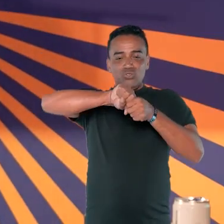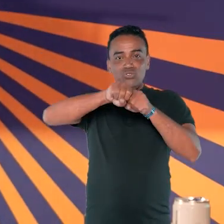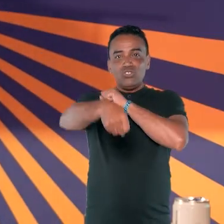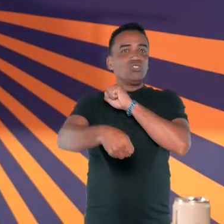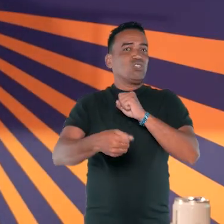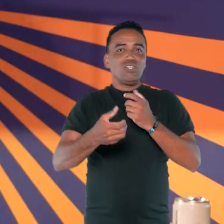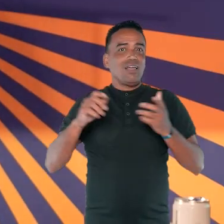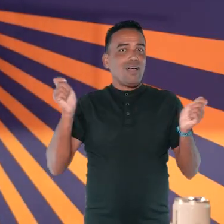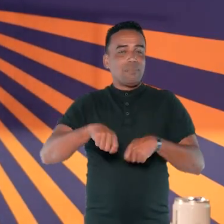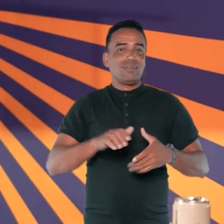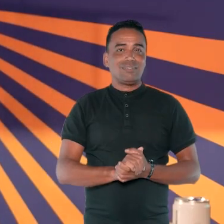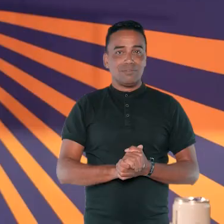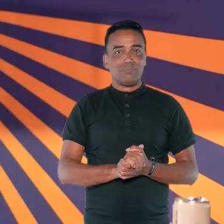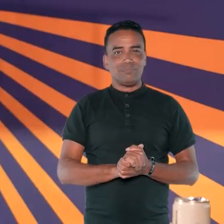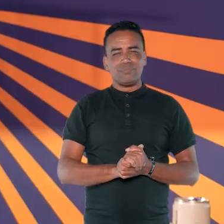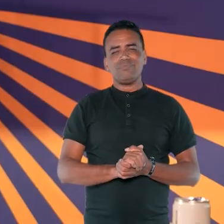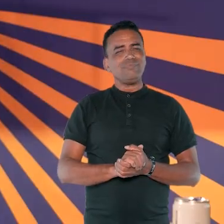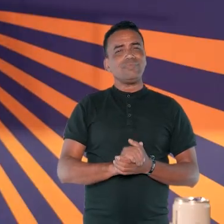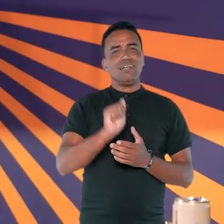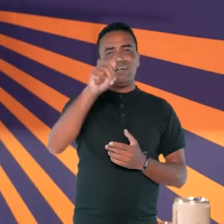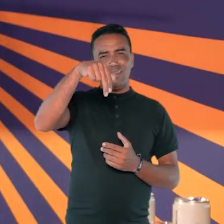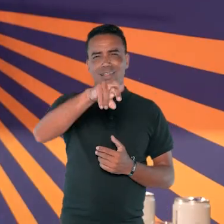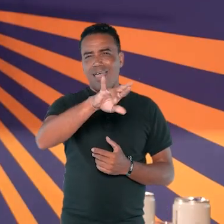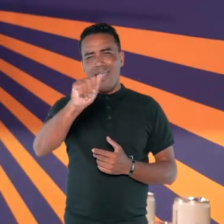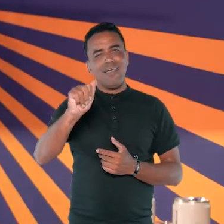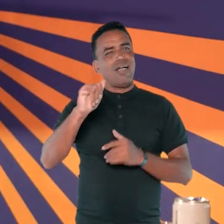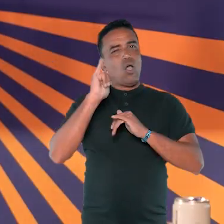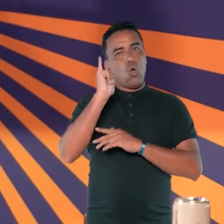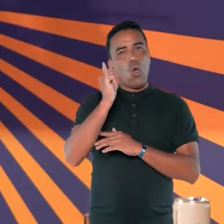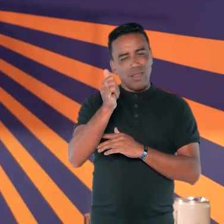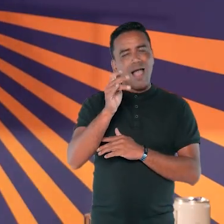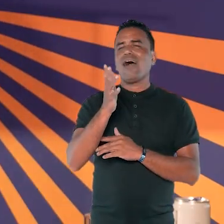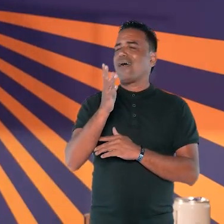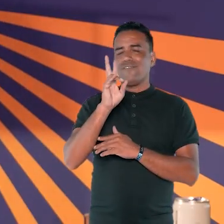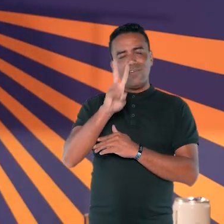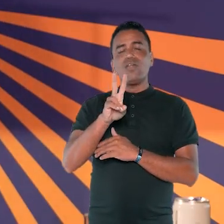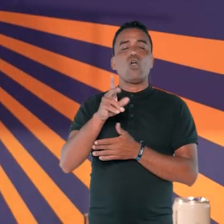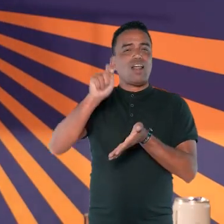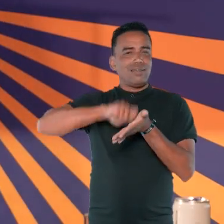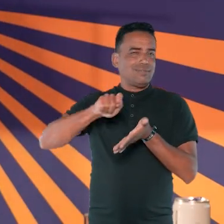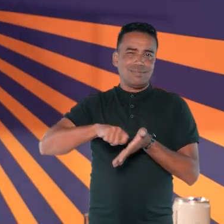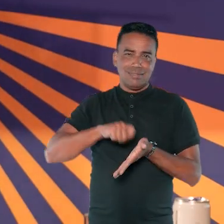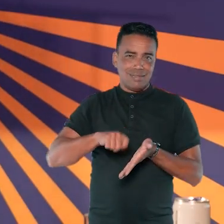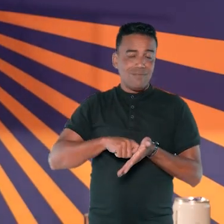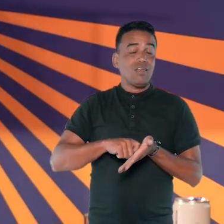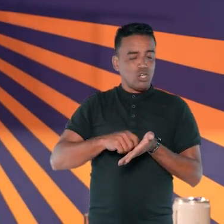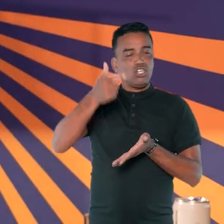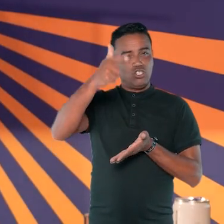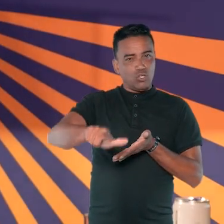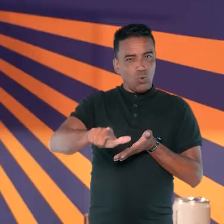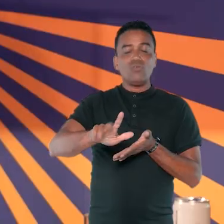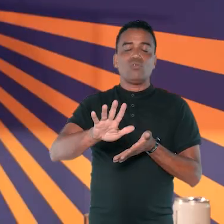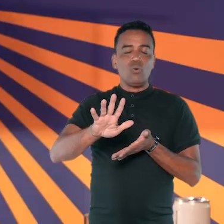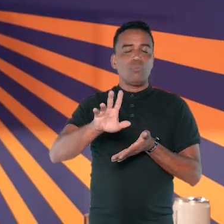a desembargadora Andréa já me viu contar isso 500 vezes, eu mesmo já escrevi sobre isso, mas eu vou só repetir para quem